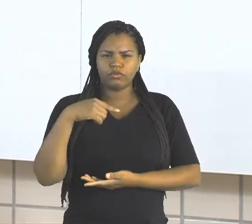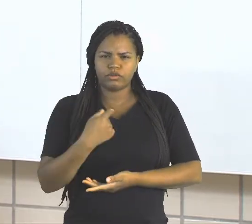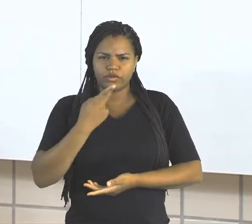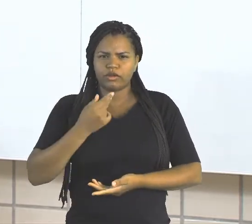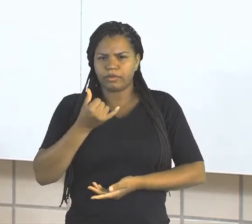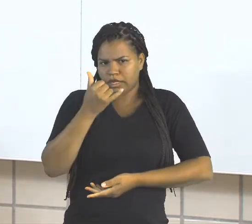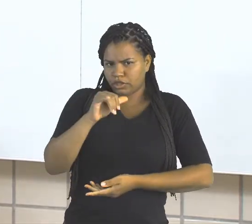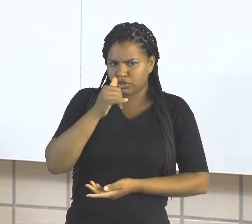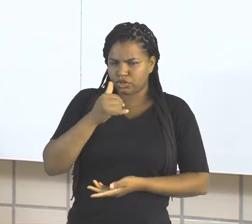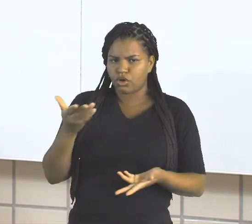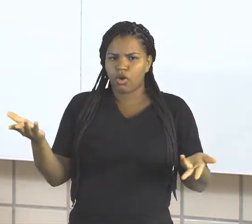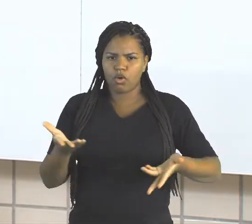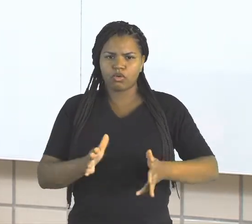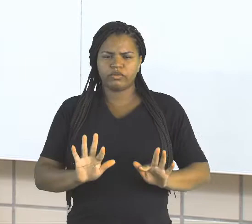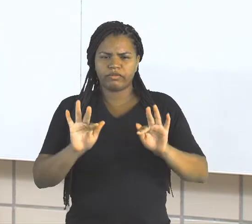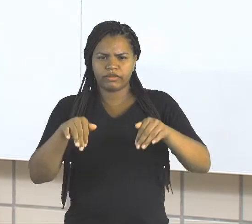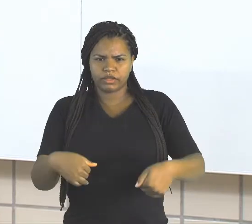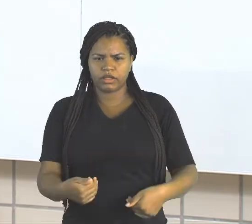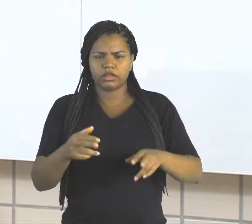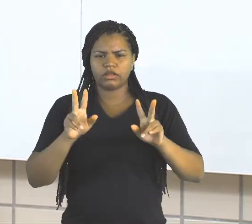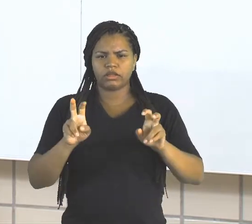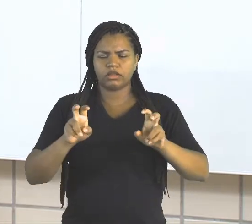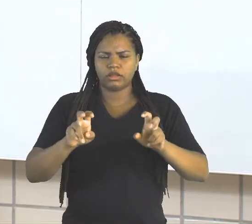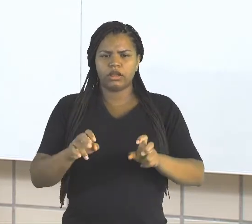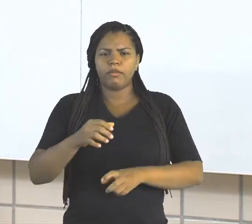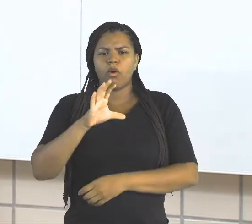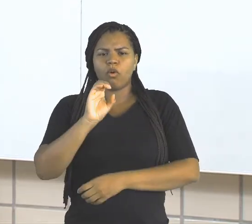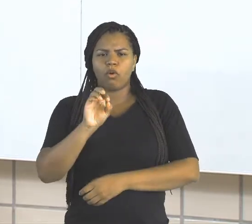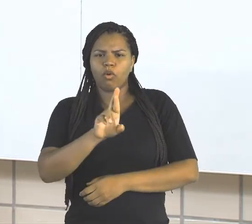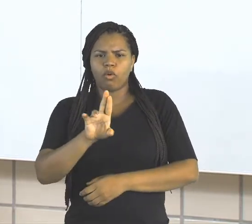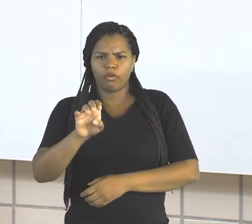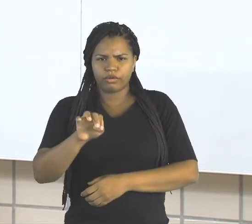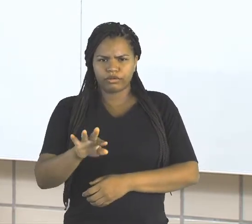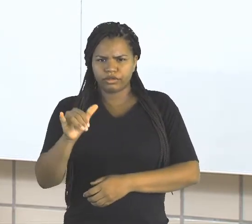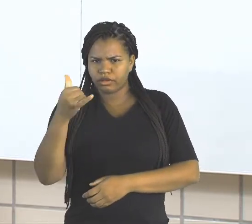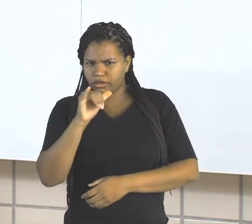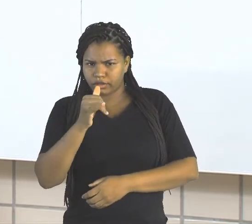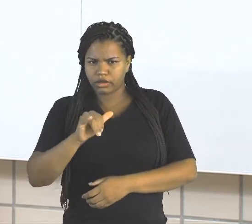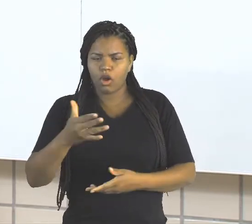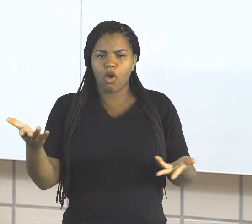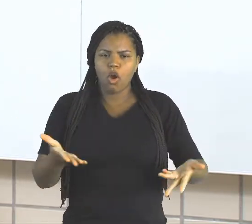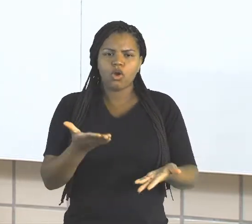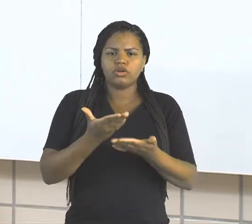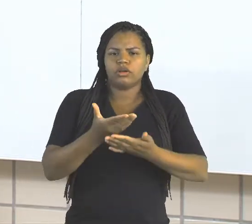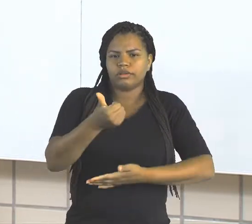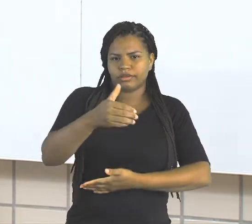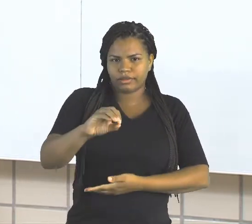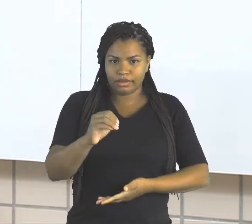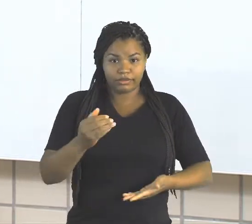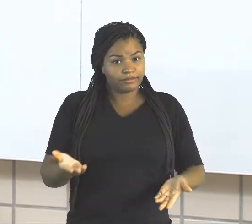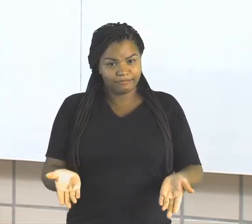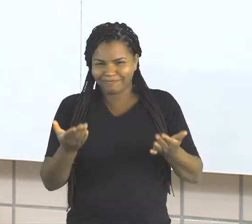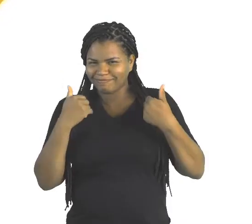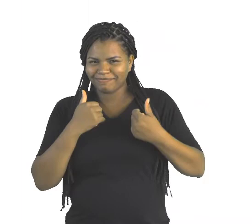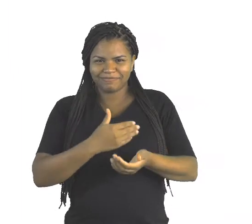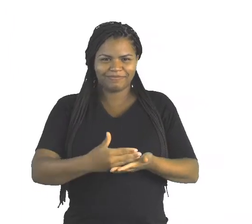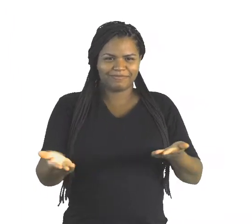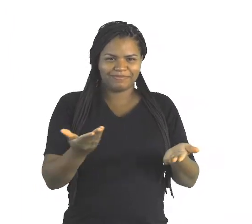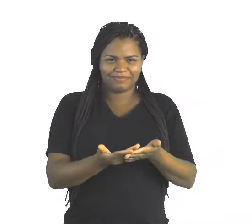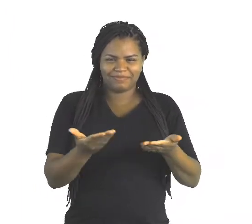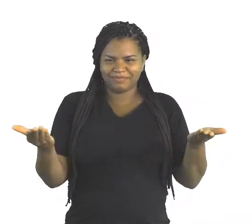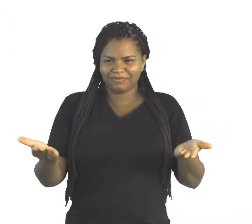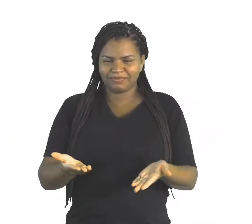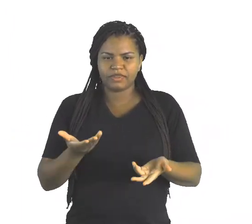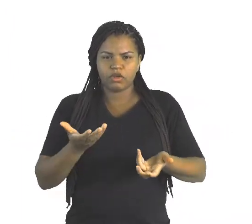nós iremos finalizar este assunto com corrente elétrica. Hoje é a nossa 10ª aula. Vamos lá iniciar a nossa aula de hoje? Quero que